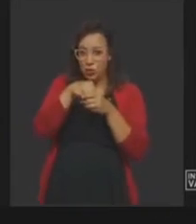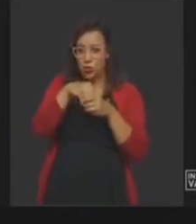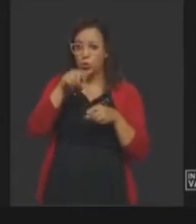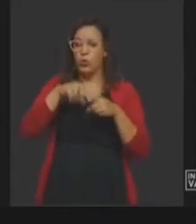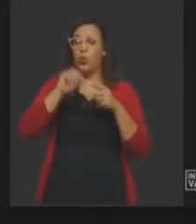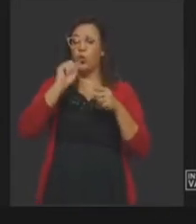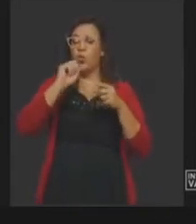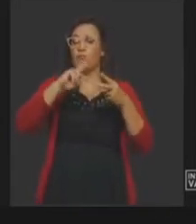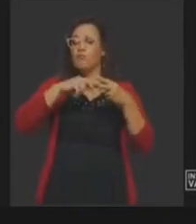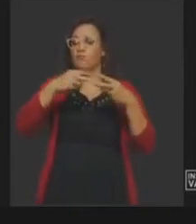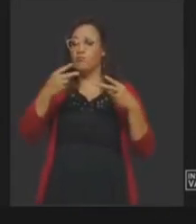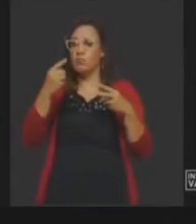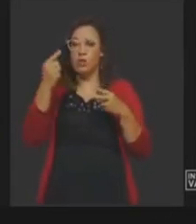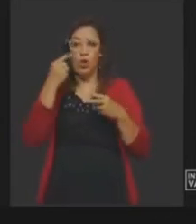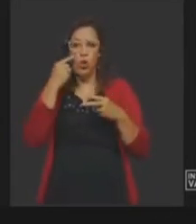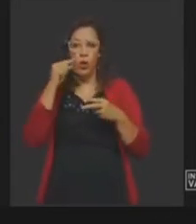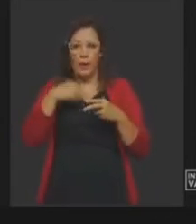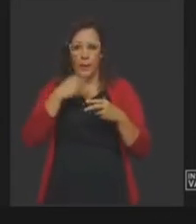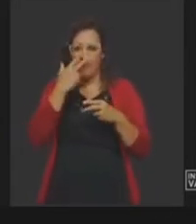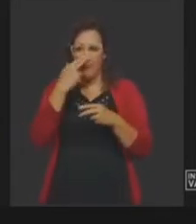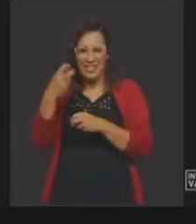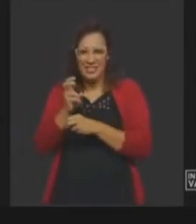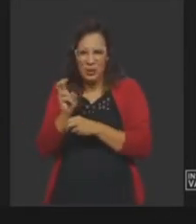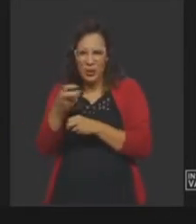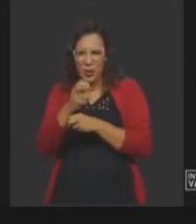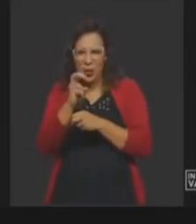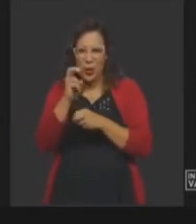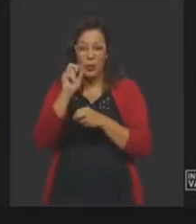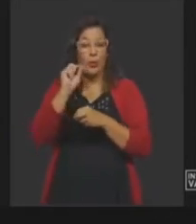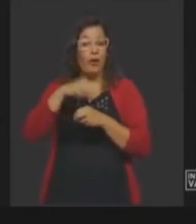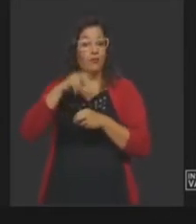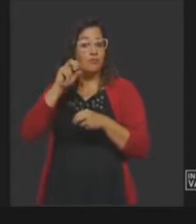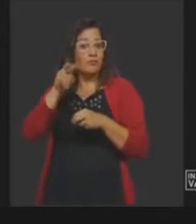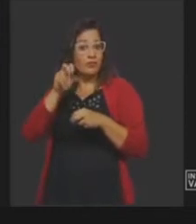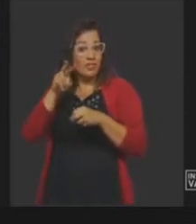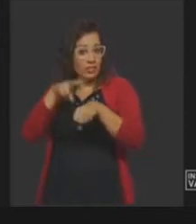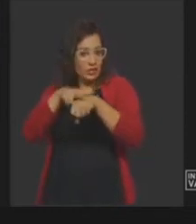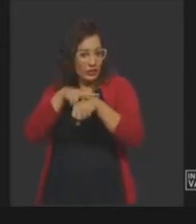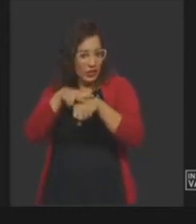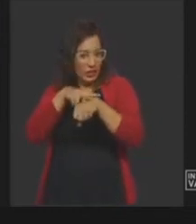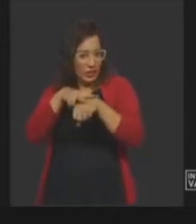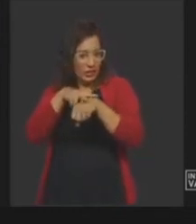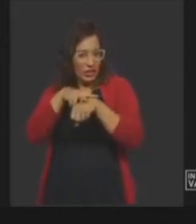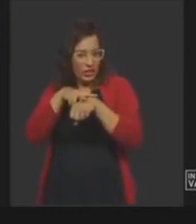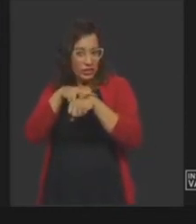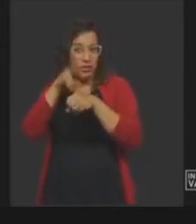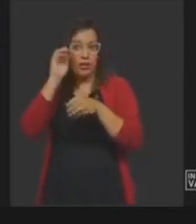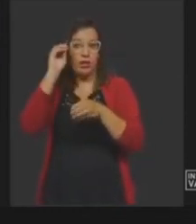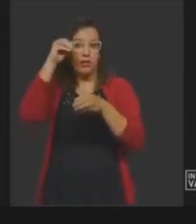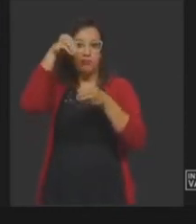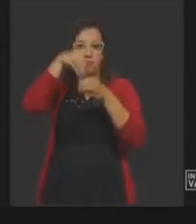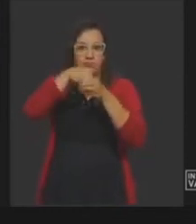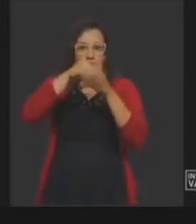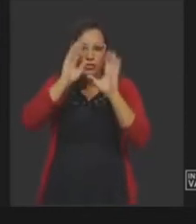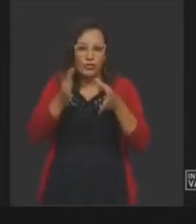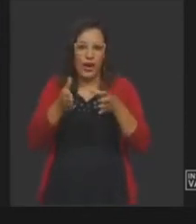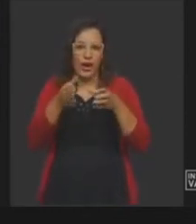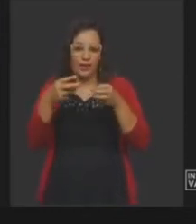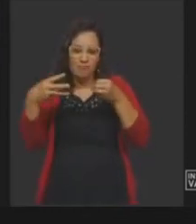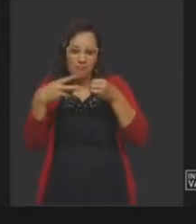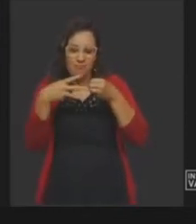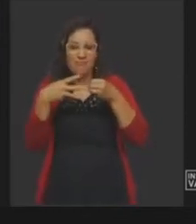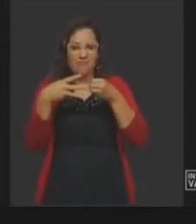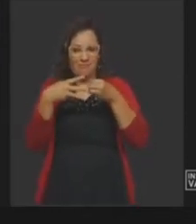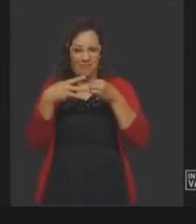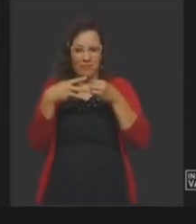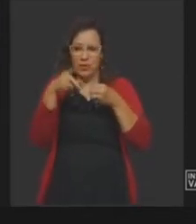vírus. Repara lá, essa cobrinha aí, ó, é o material genético do vírus, de verde. E no meio já está inserido esse gene normal, o gene que